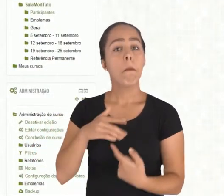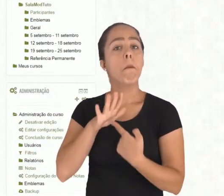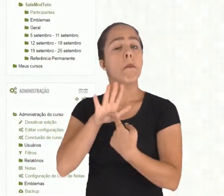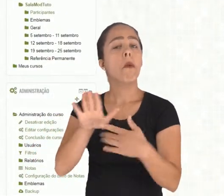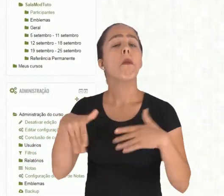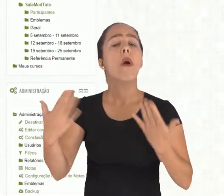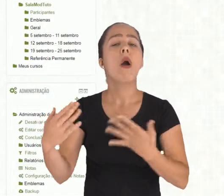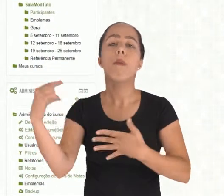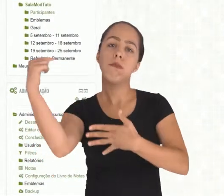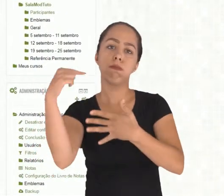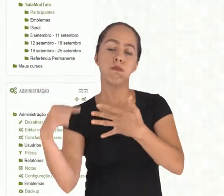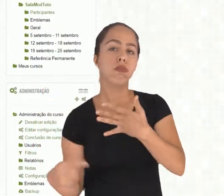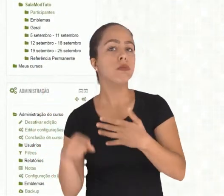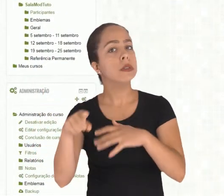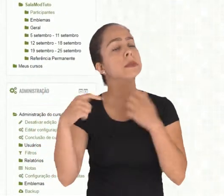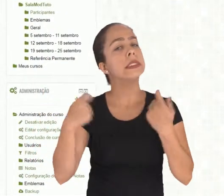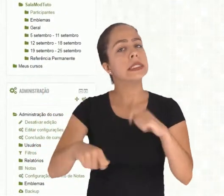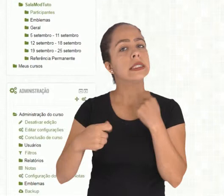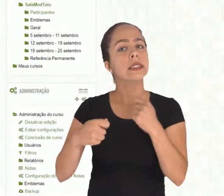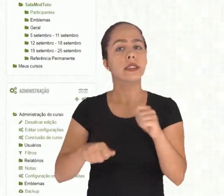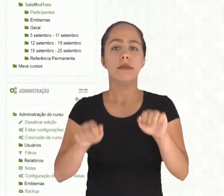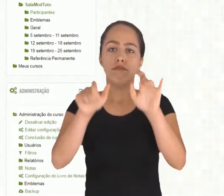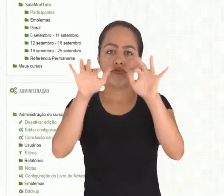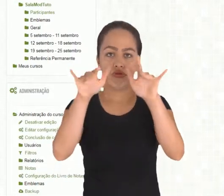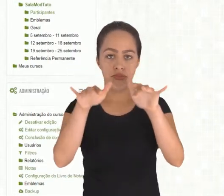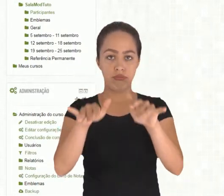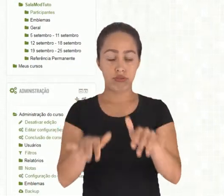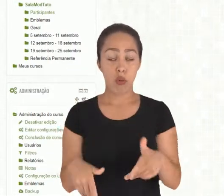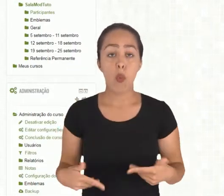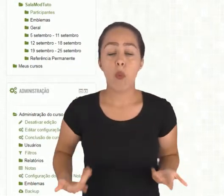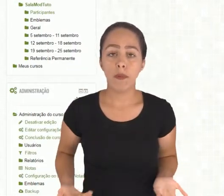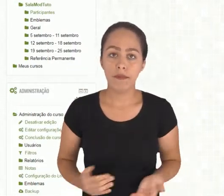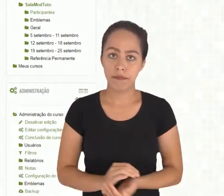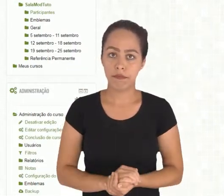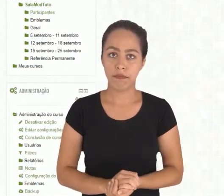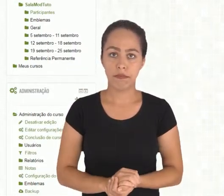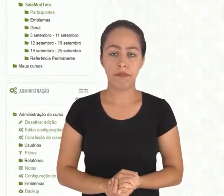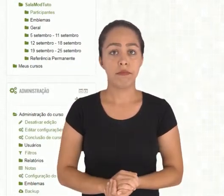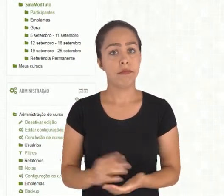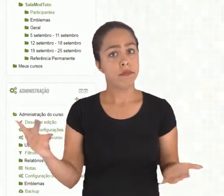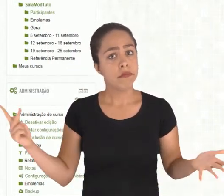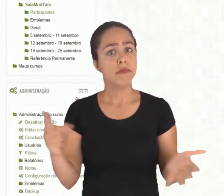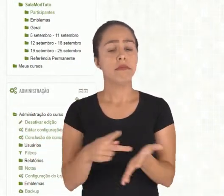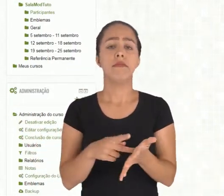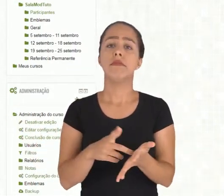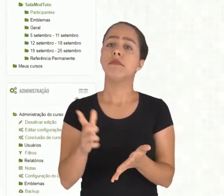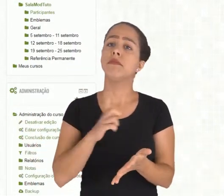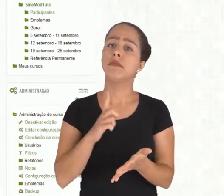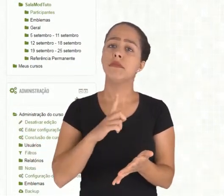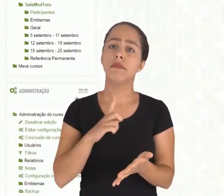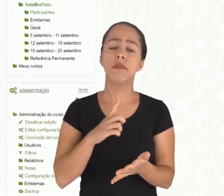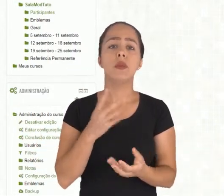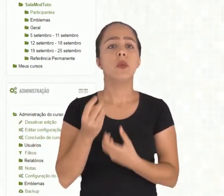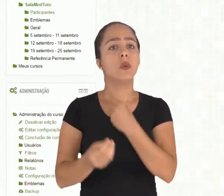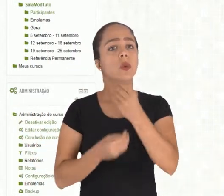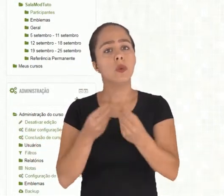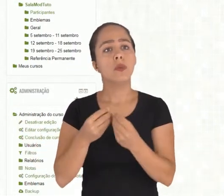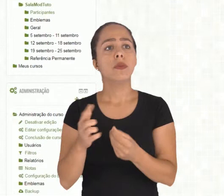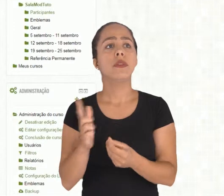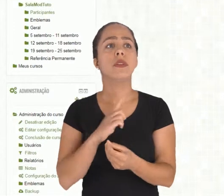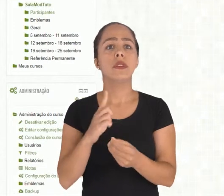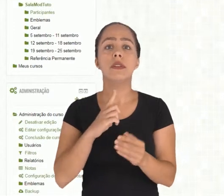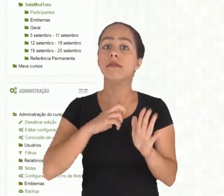configurações você precisa preencher na verdade na verdade a webconferência funciona muito bem já com as configurações padrão